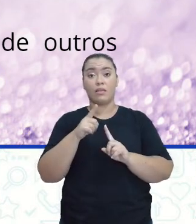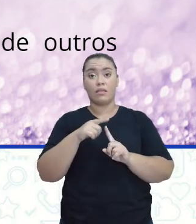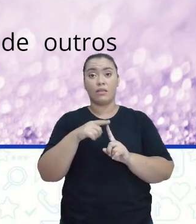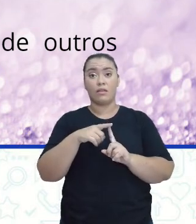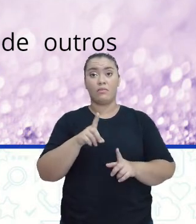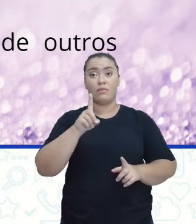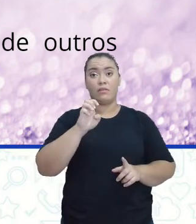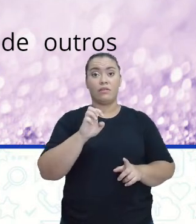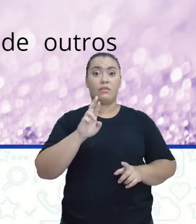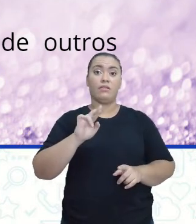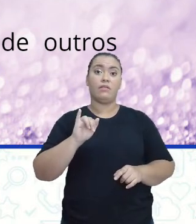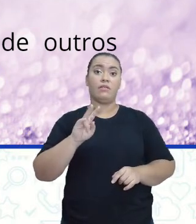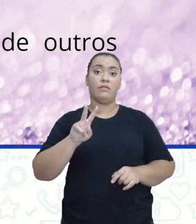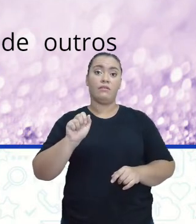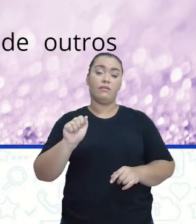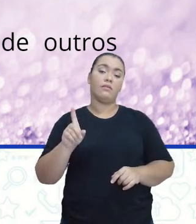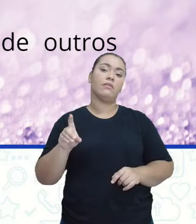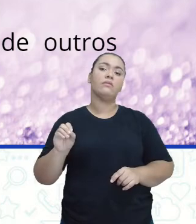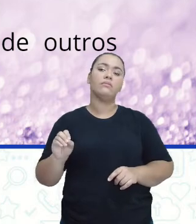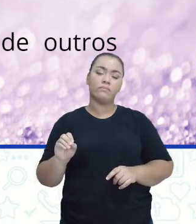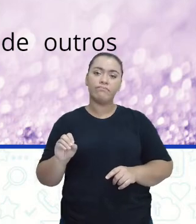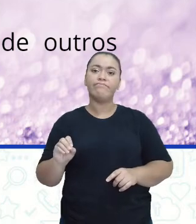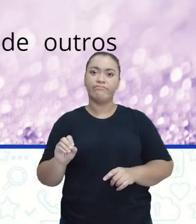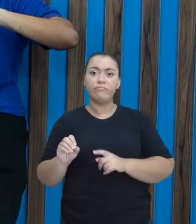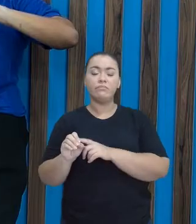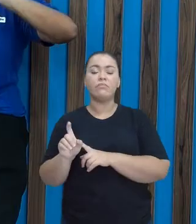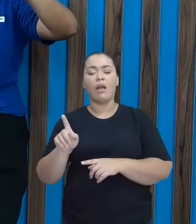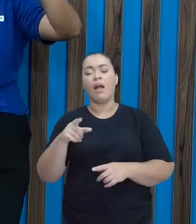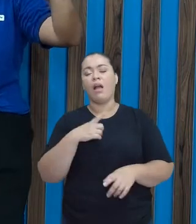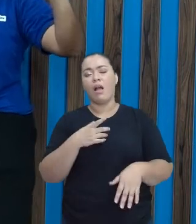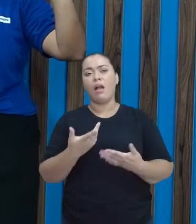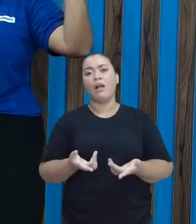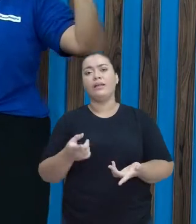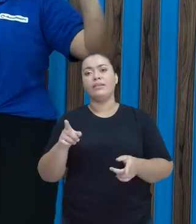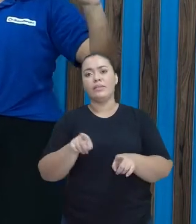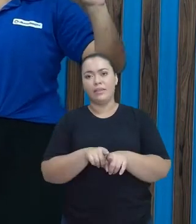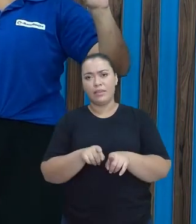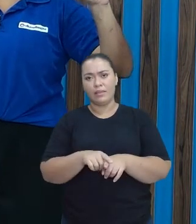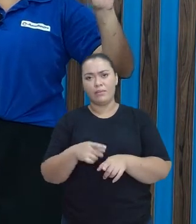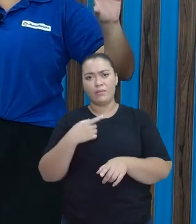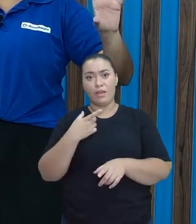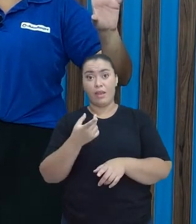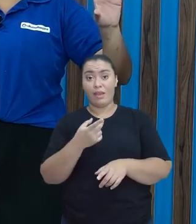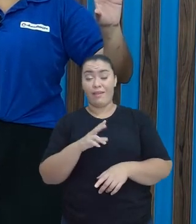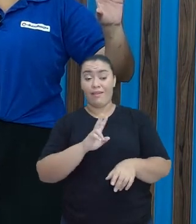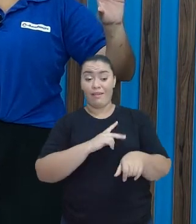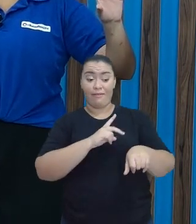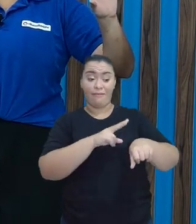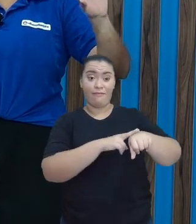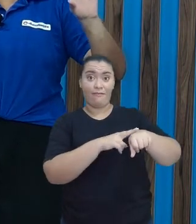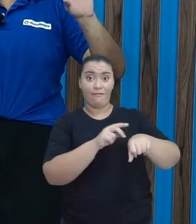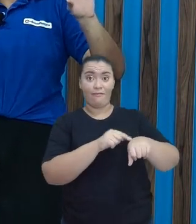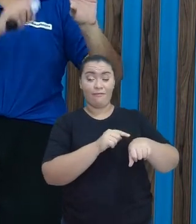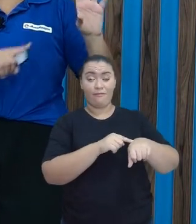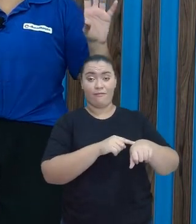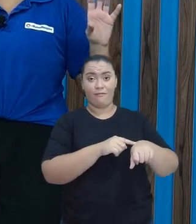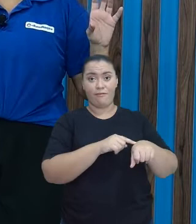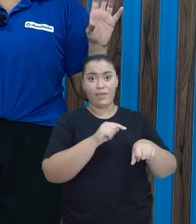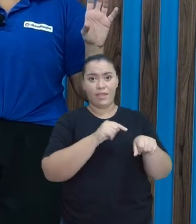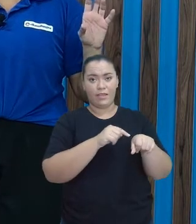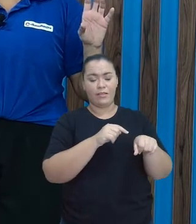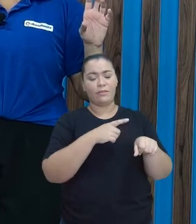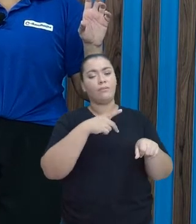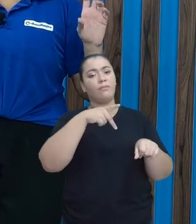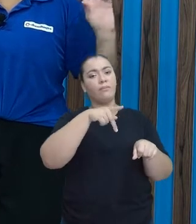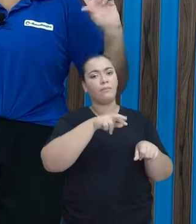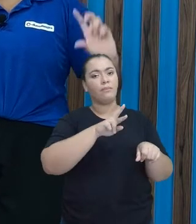outros radicais. Lembram, eu falei que no texto a gente tem o adjetivo verde, que é primitivo, mas também temos